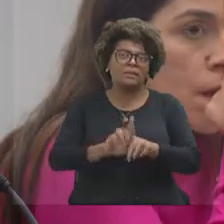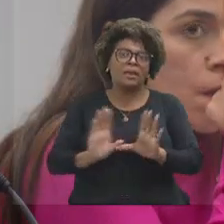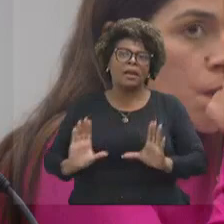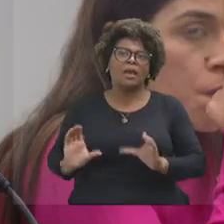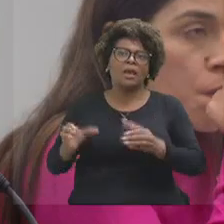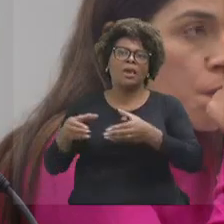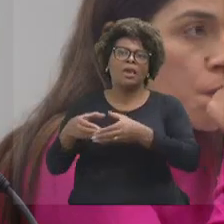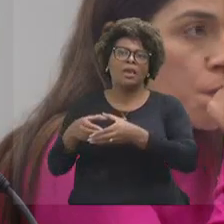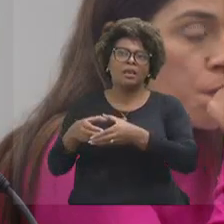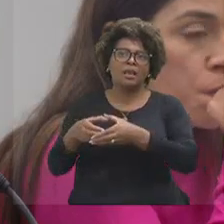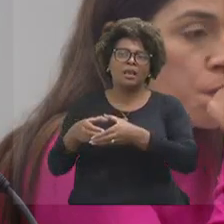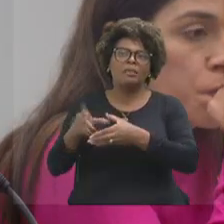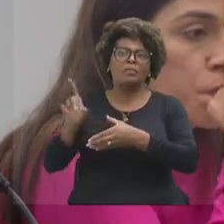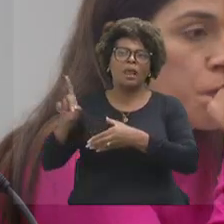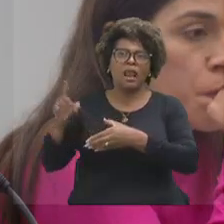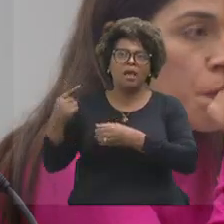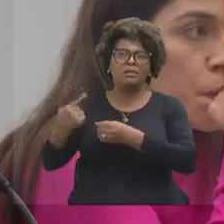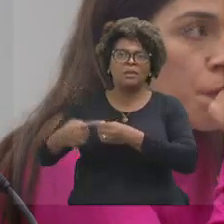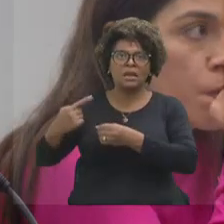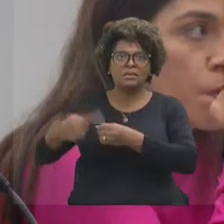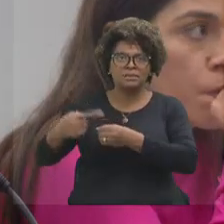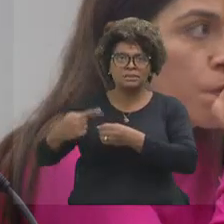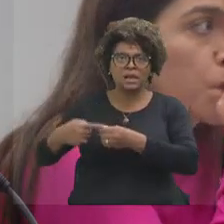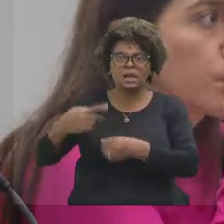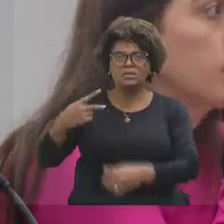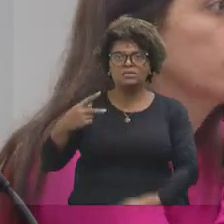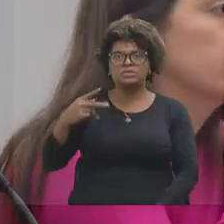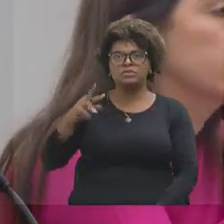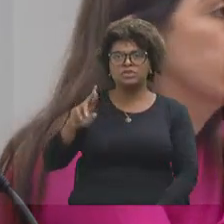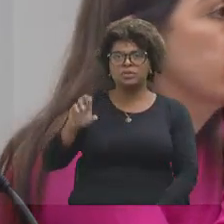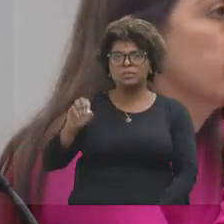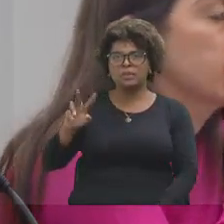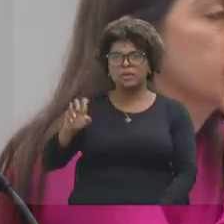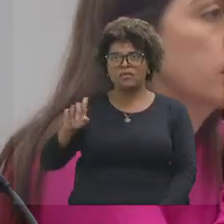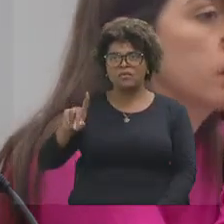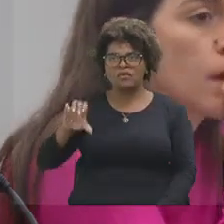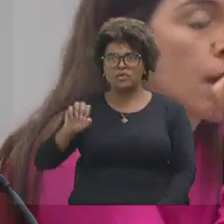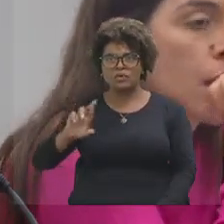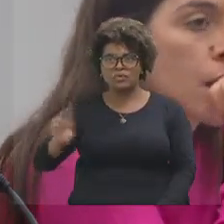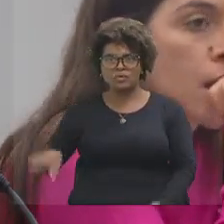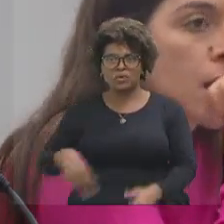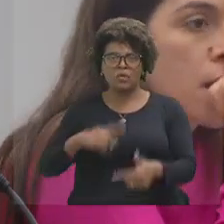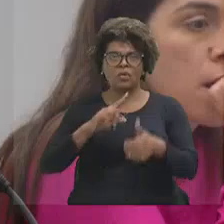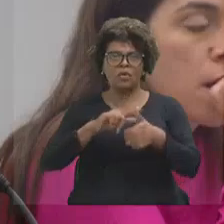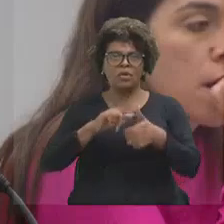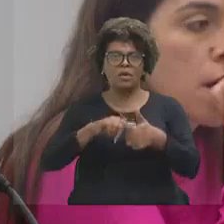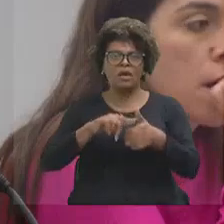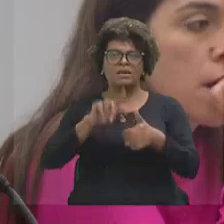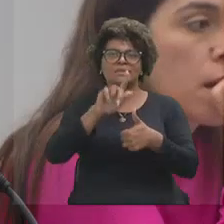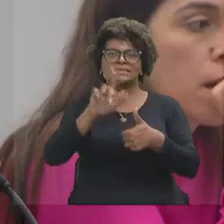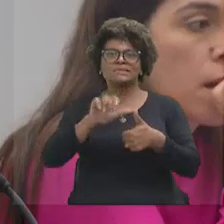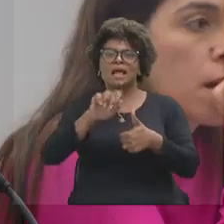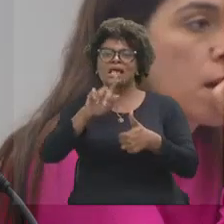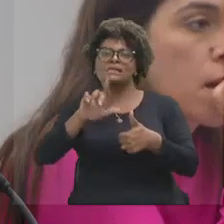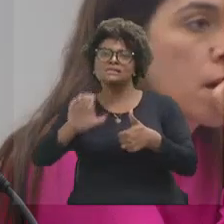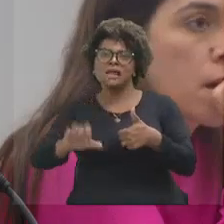da cidade provedor que o Renato que é o gestor administrativo